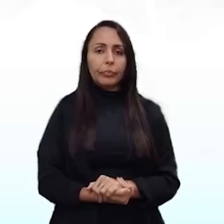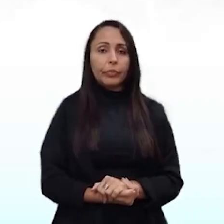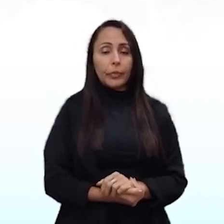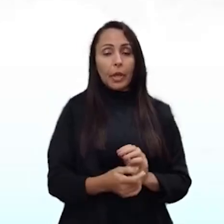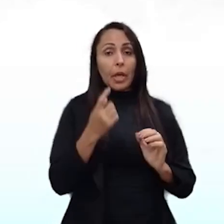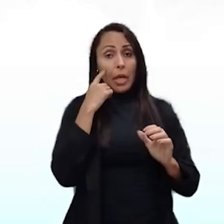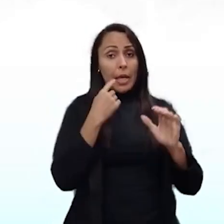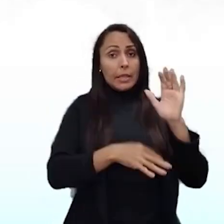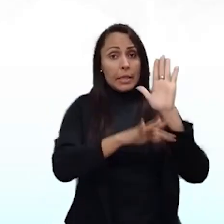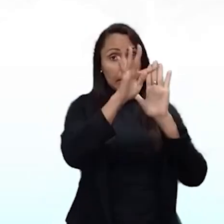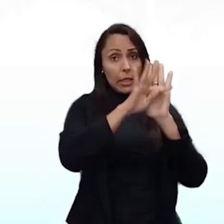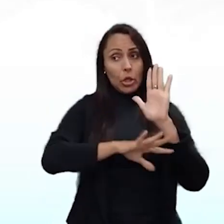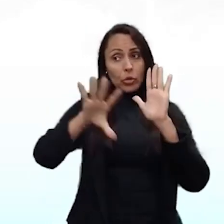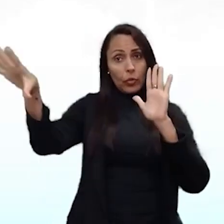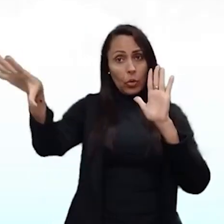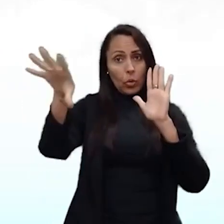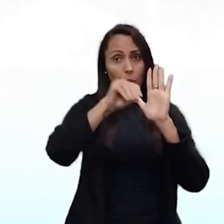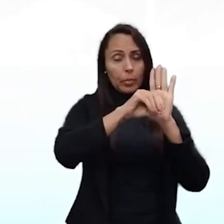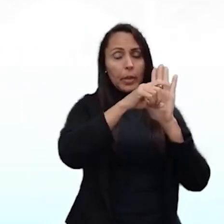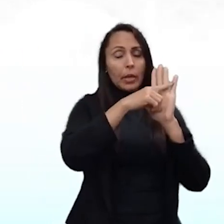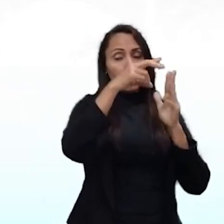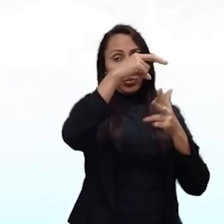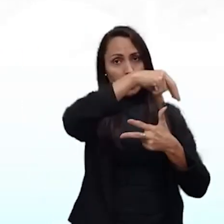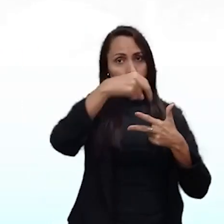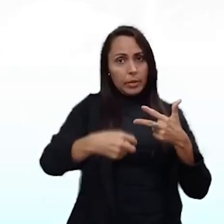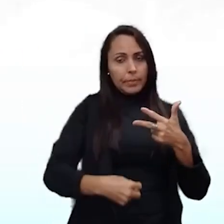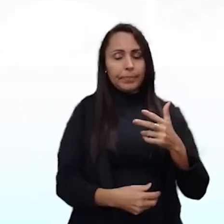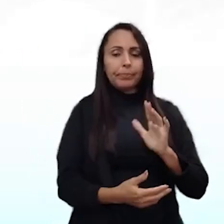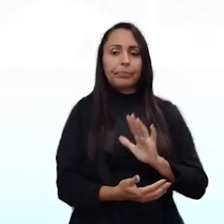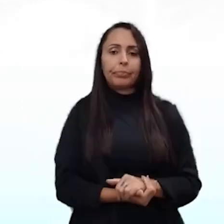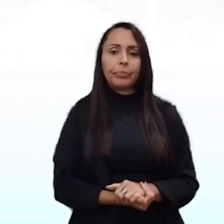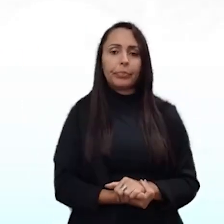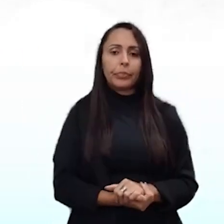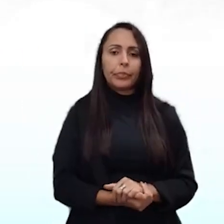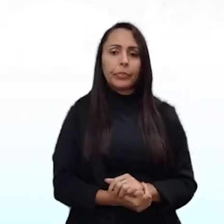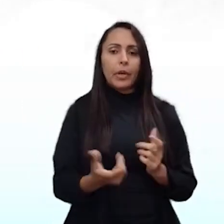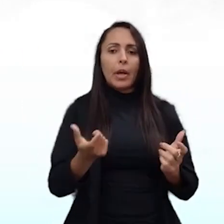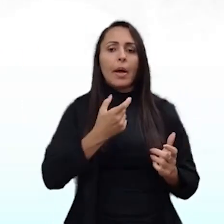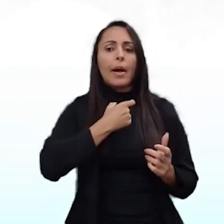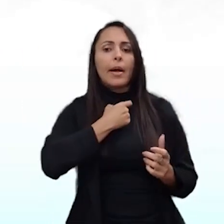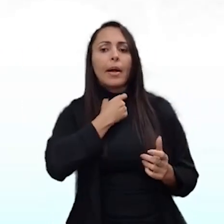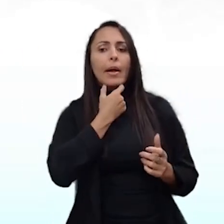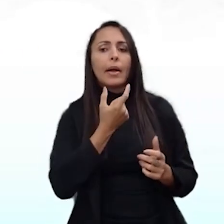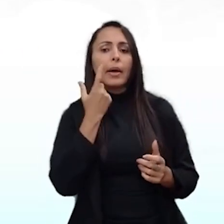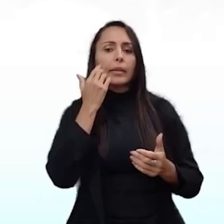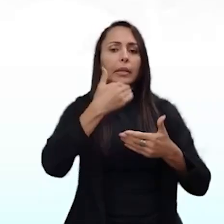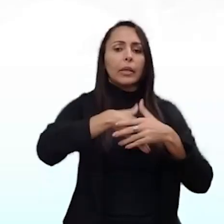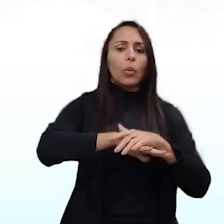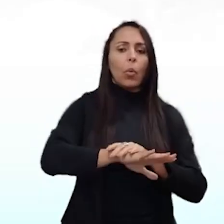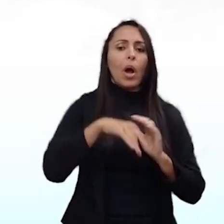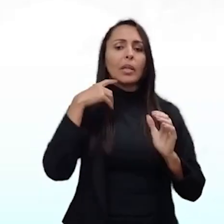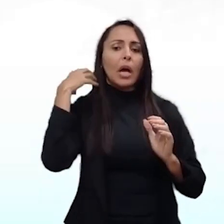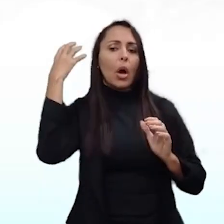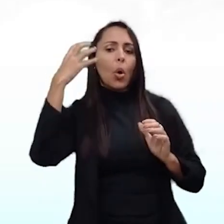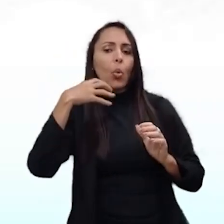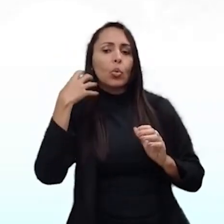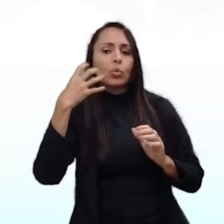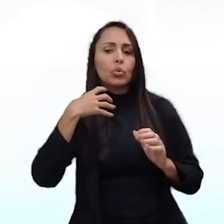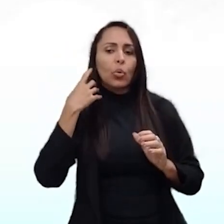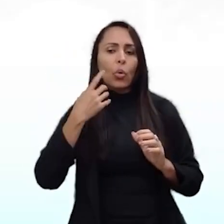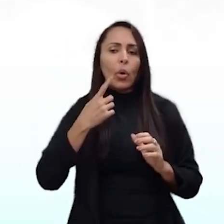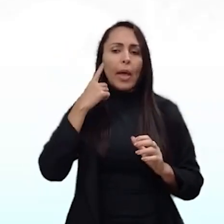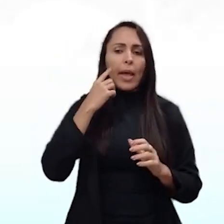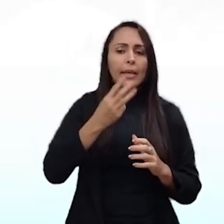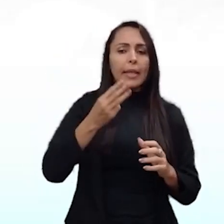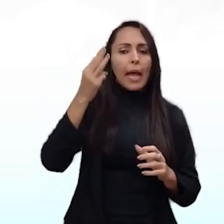foi tirado lá de uma questão do Exame Nacional do Ensino Médio. A garganta é a gruta que guarda o som. A garganta